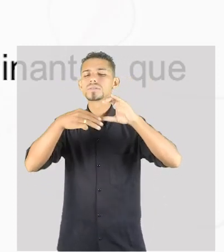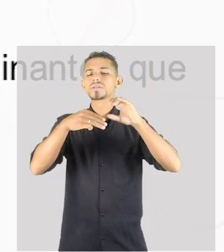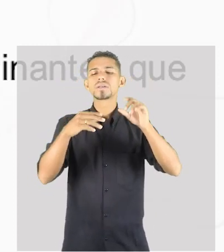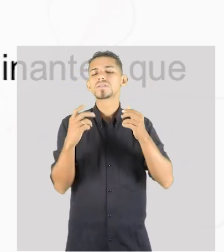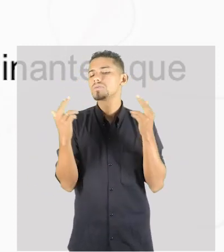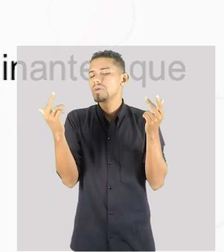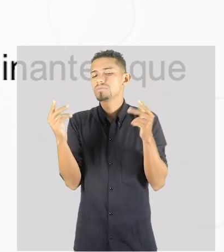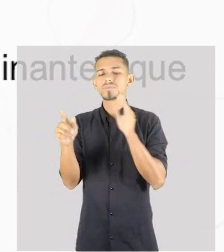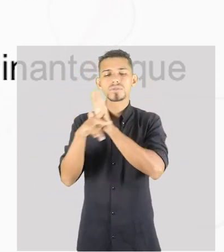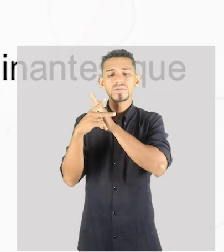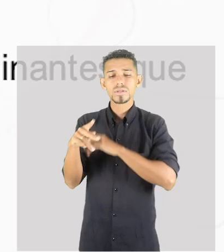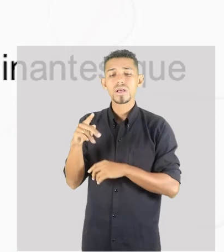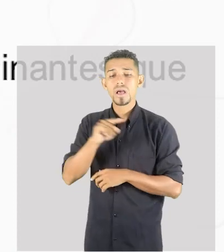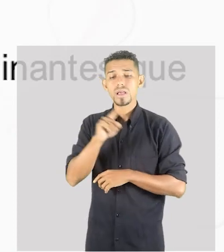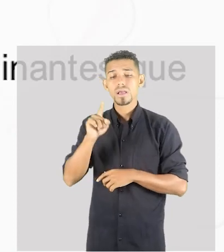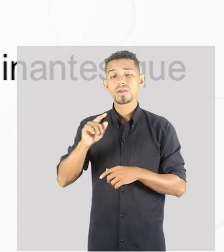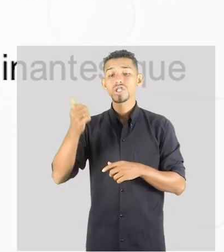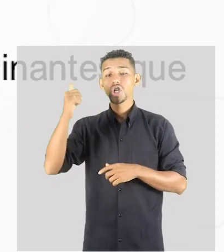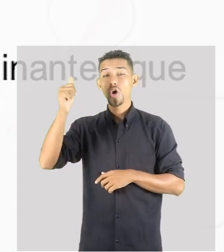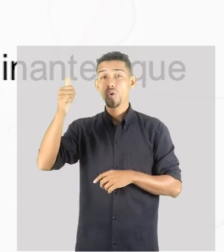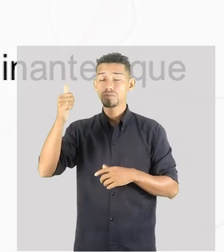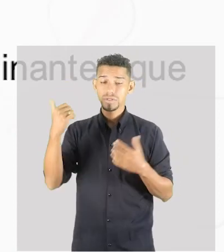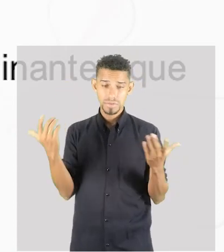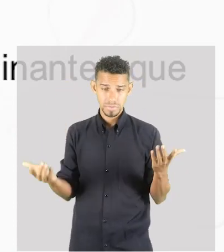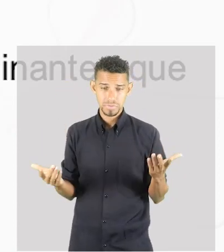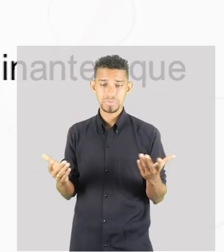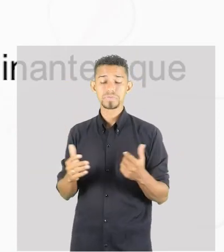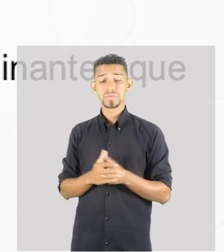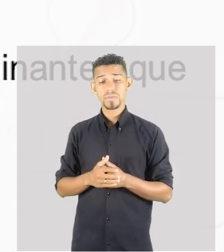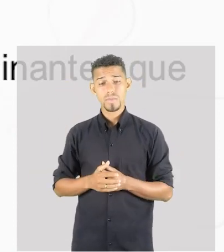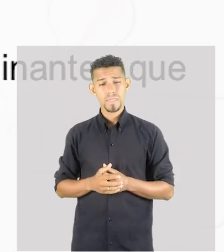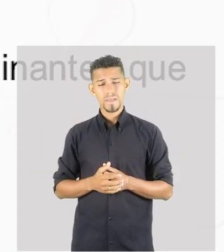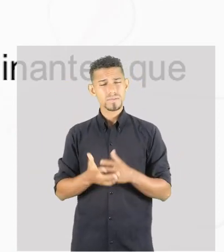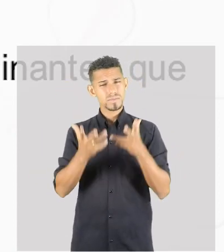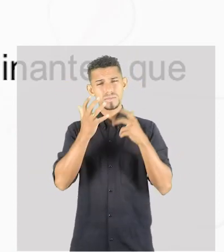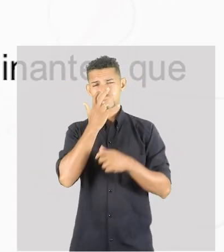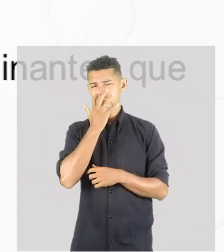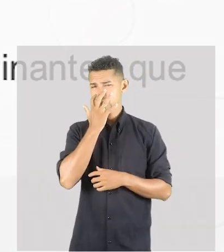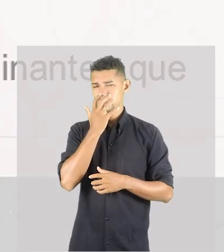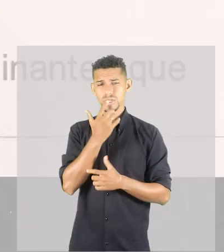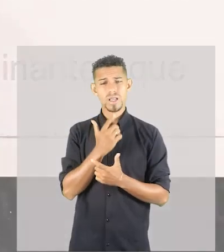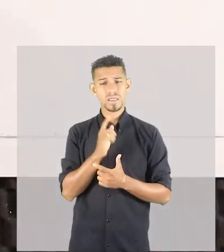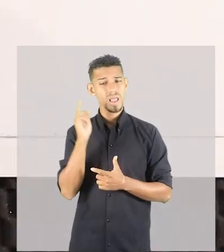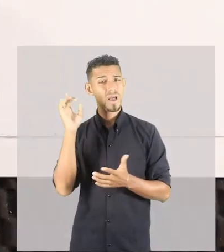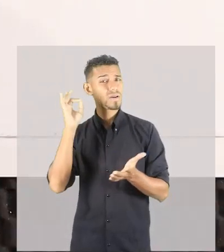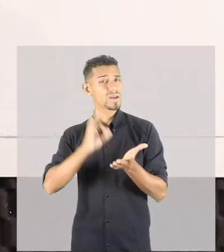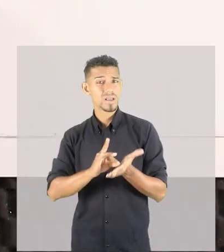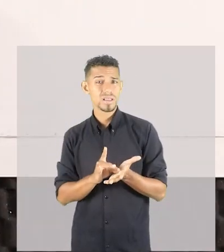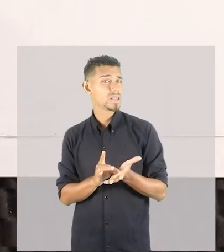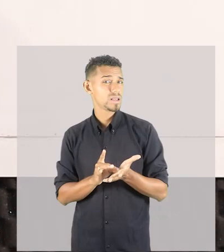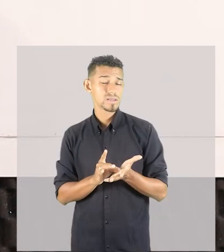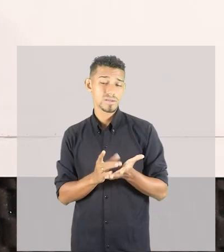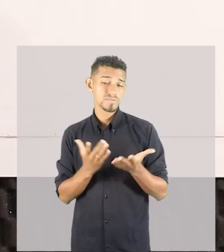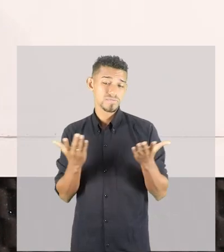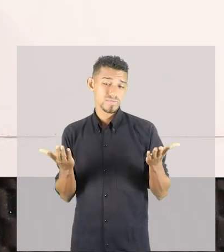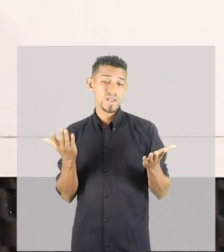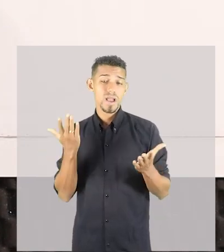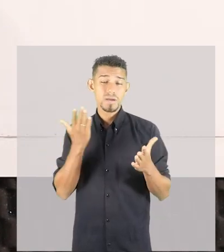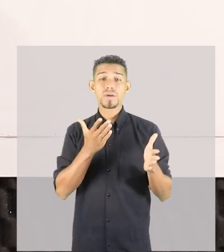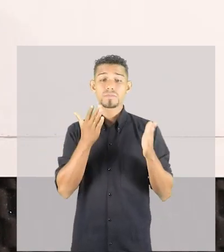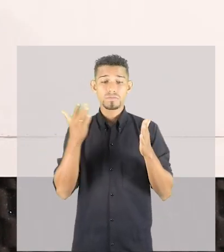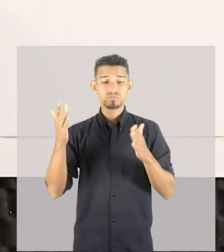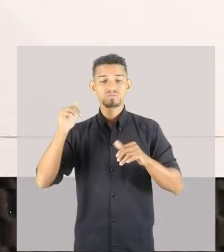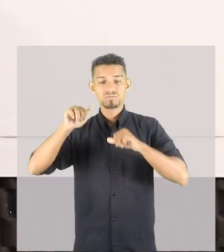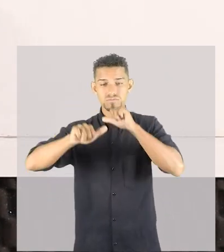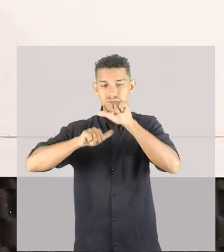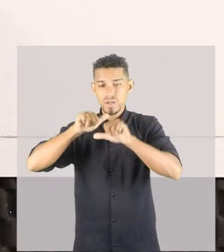alelos dominantes que aquelas com vagens de 11 centímetros. Então, a gente observa que, na verdade, à medida que a gente